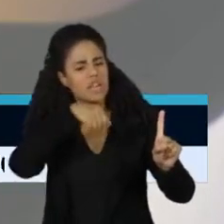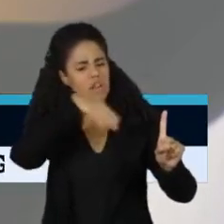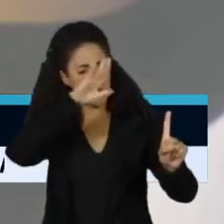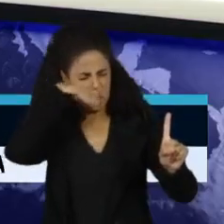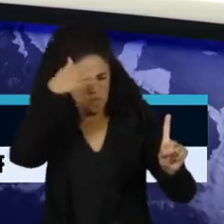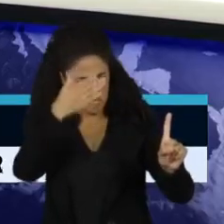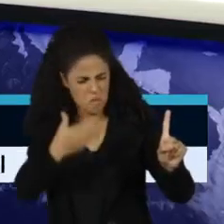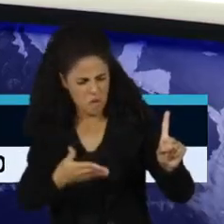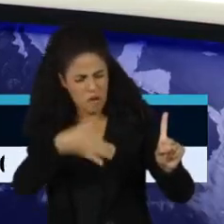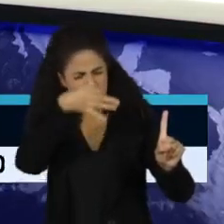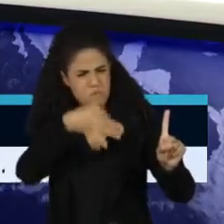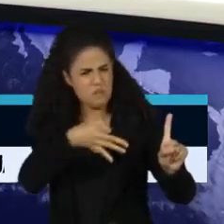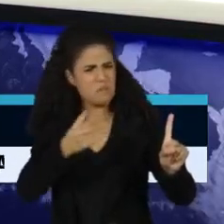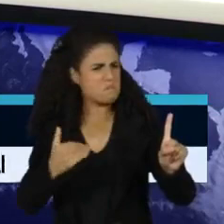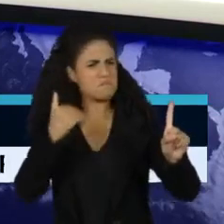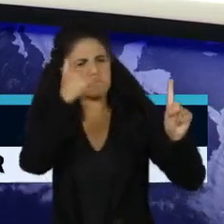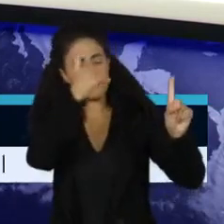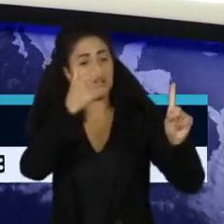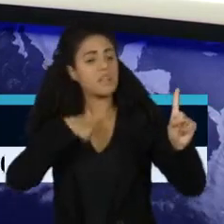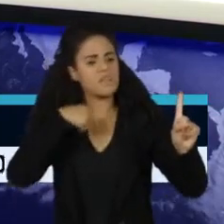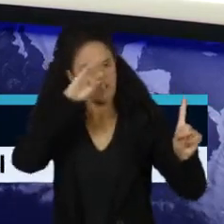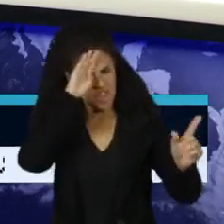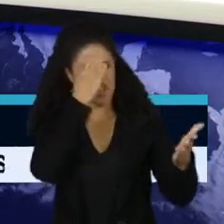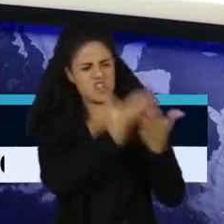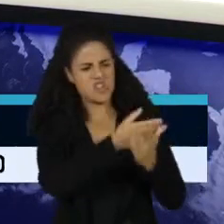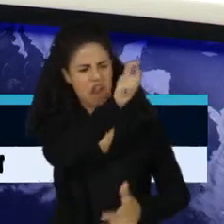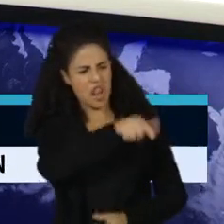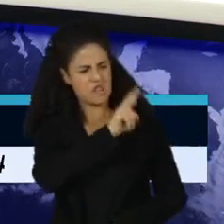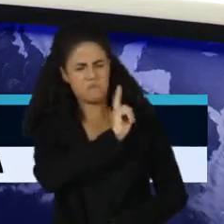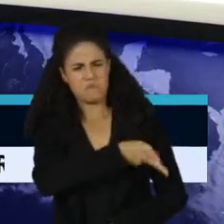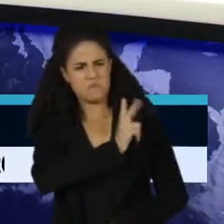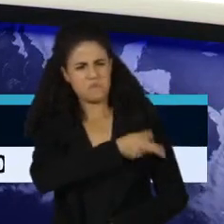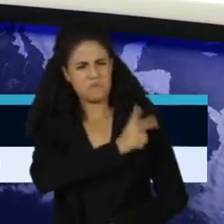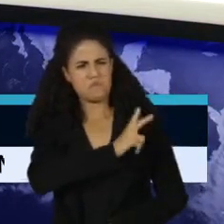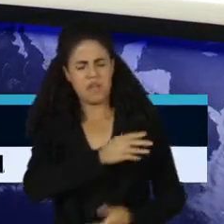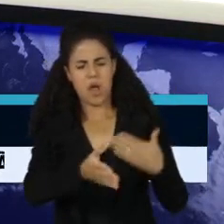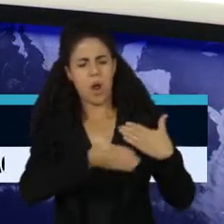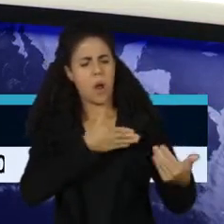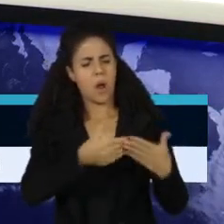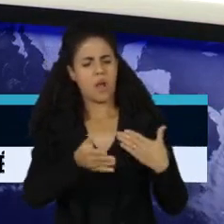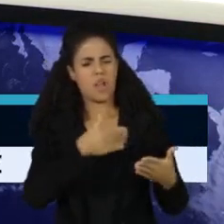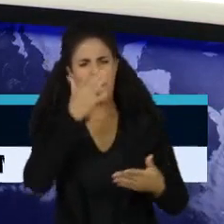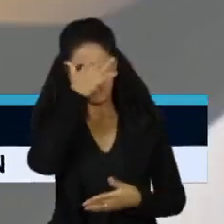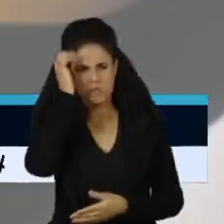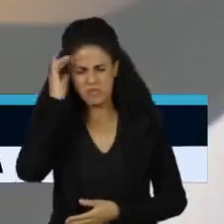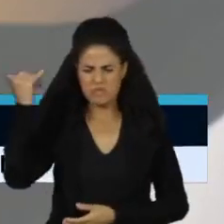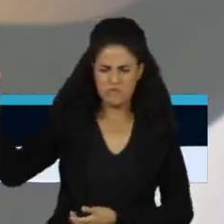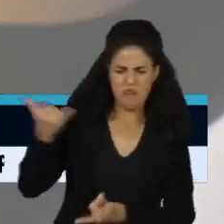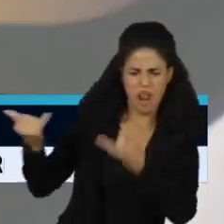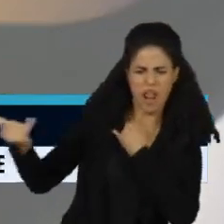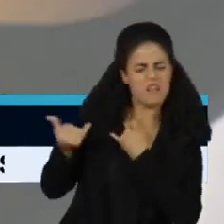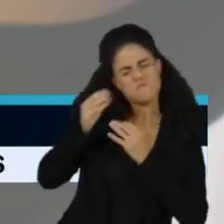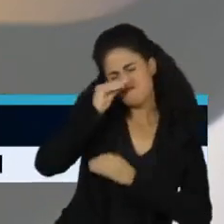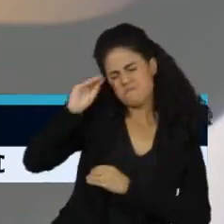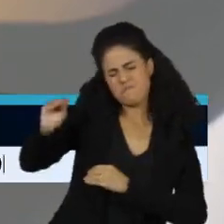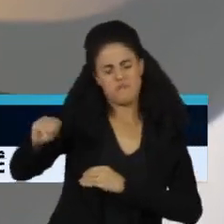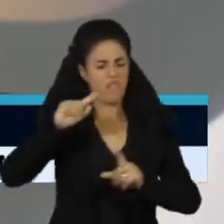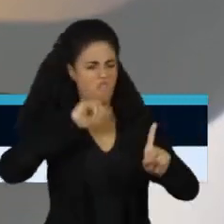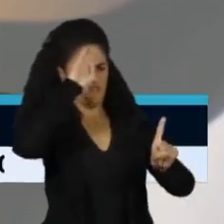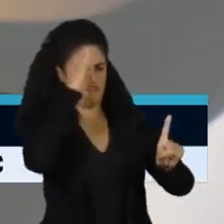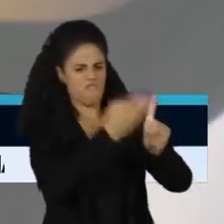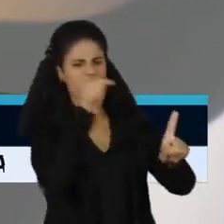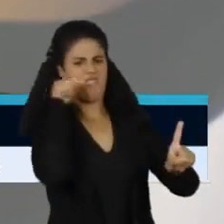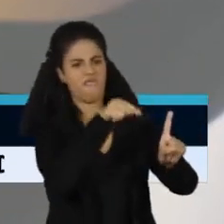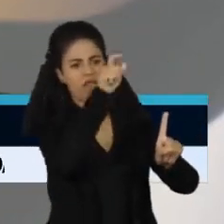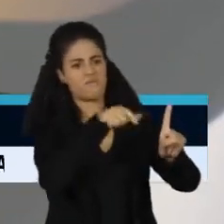né? E vão acreditar em tudo que se faça, independente da razão, independente de qualquer argumento.